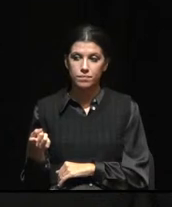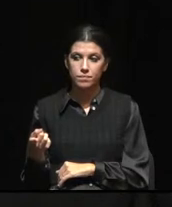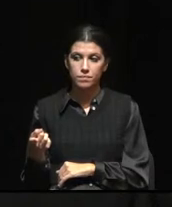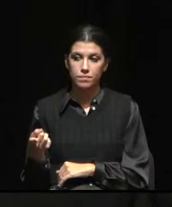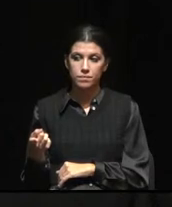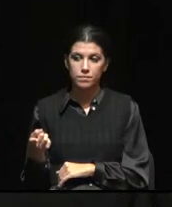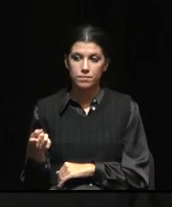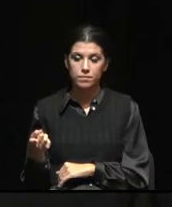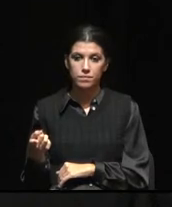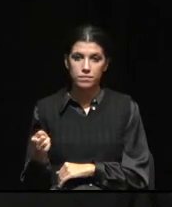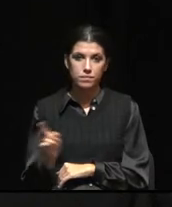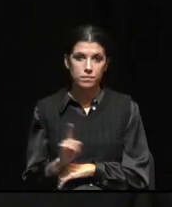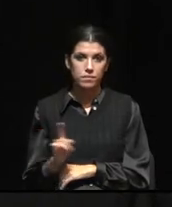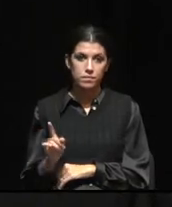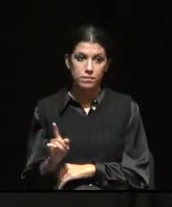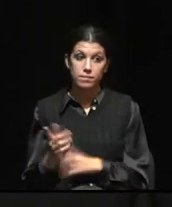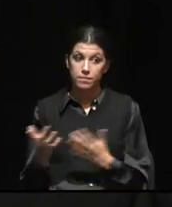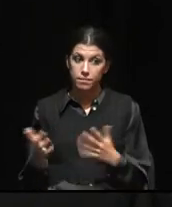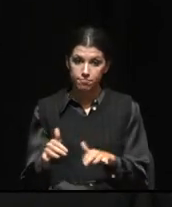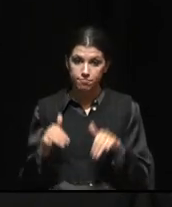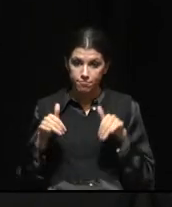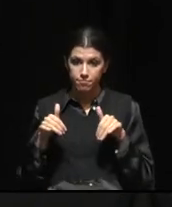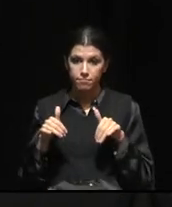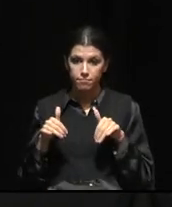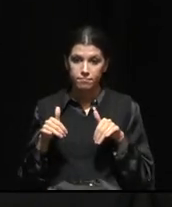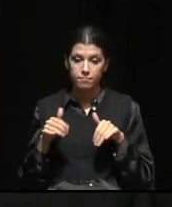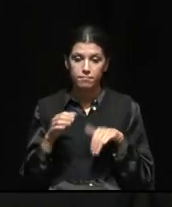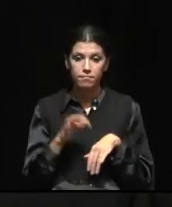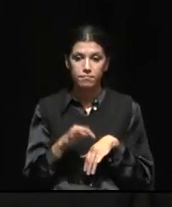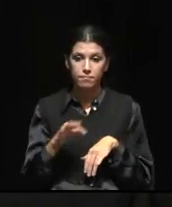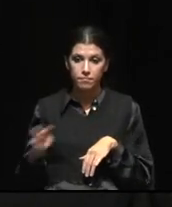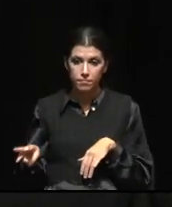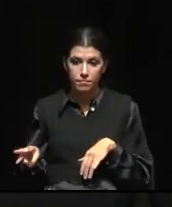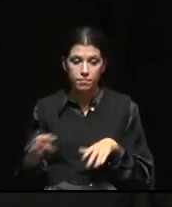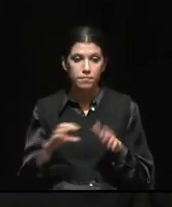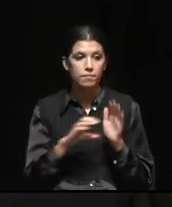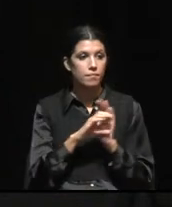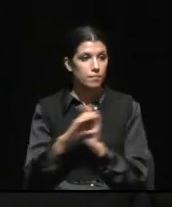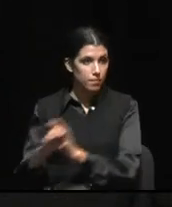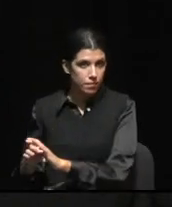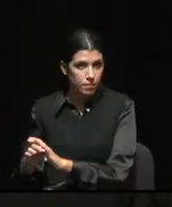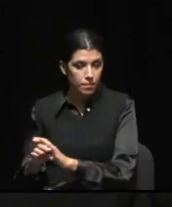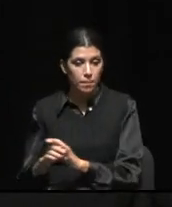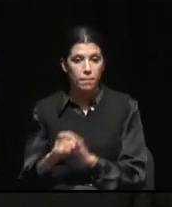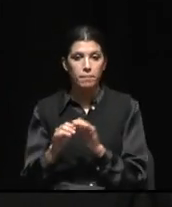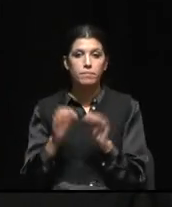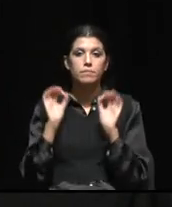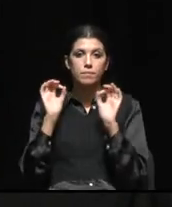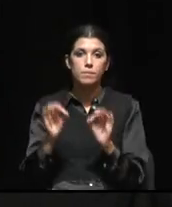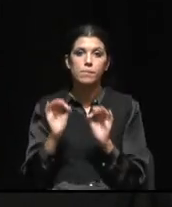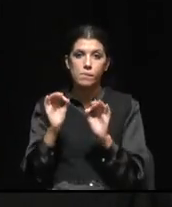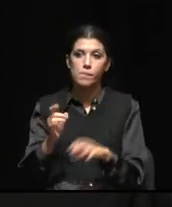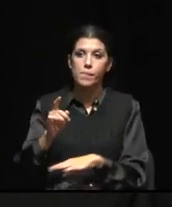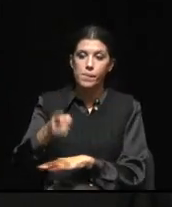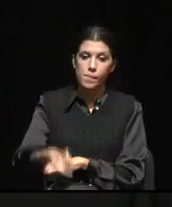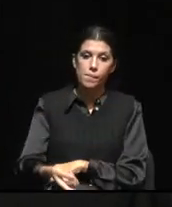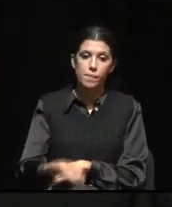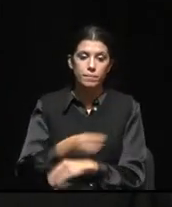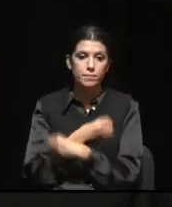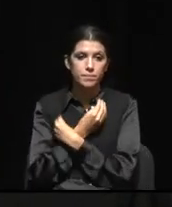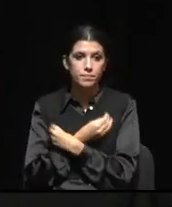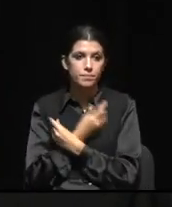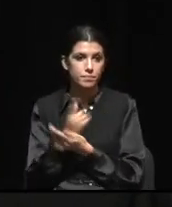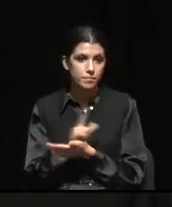contra não quem se abstém PPM e chega quem vota a favor